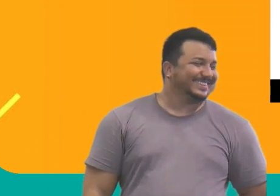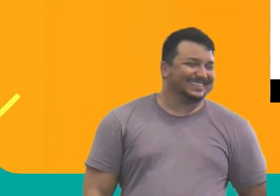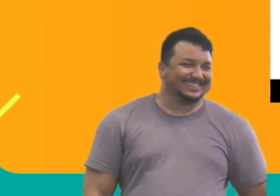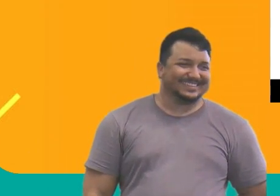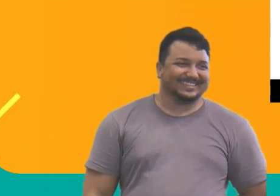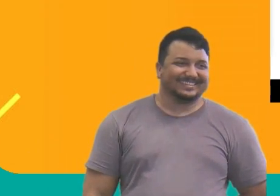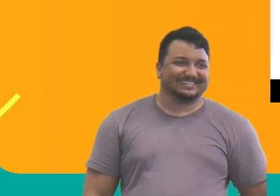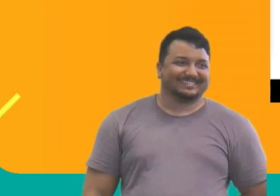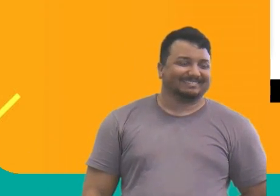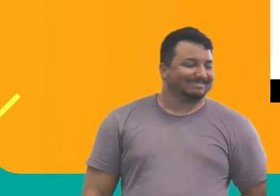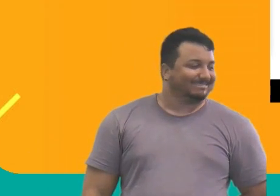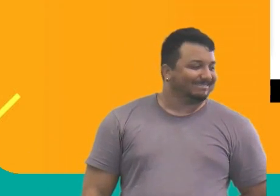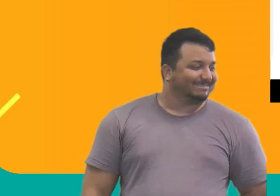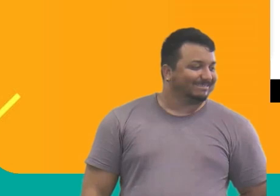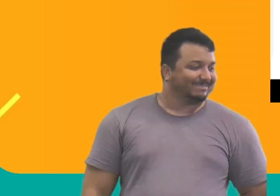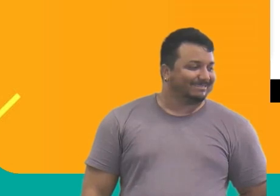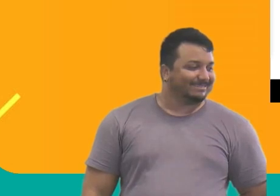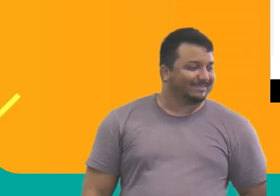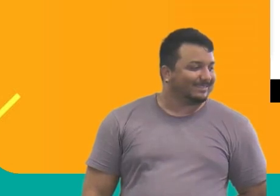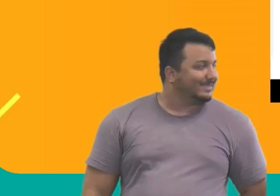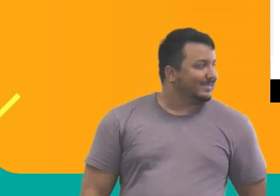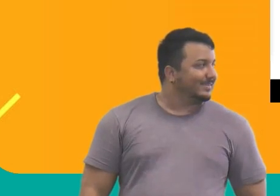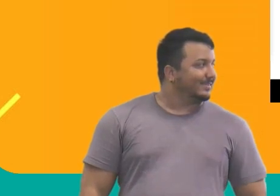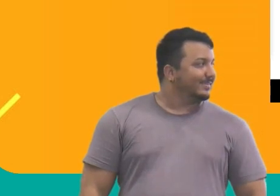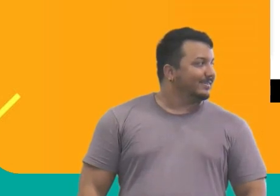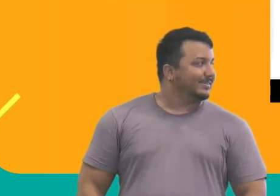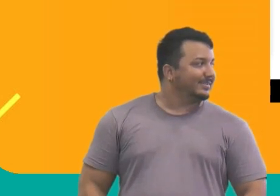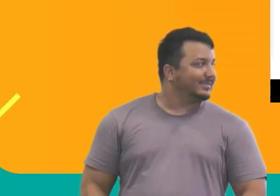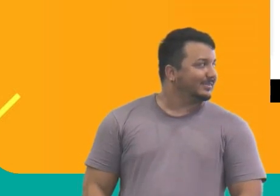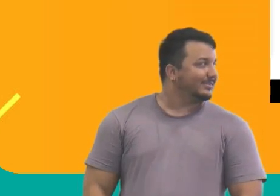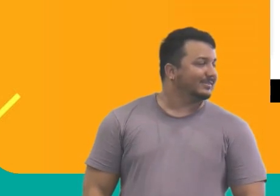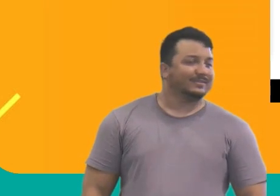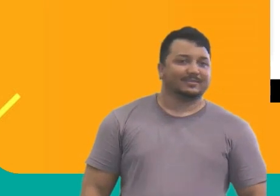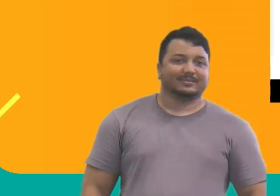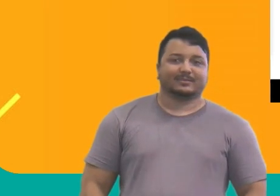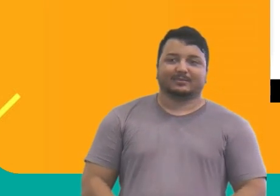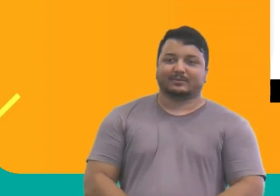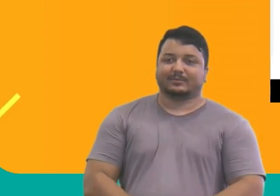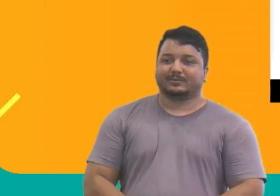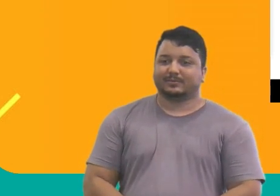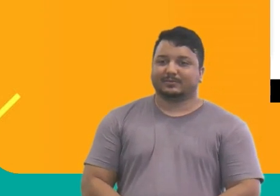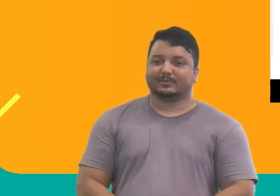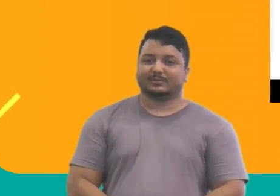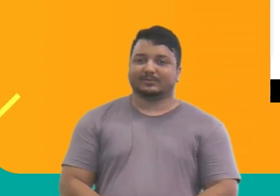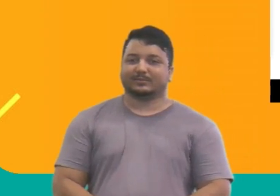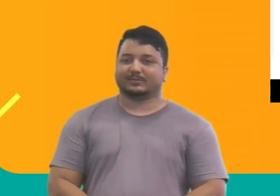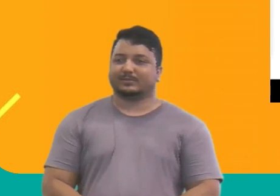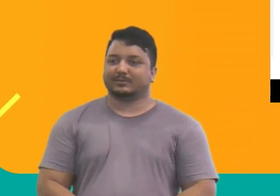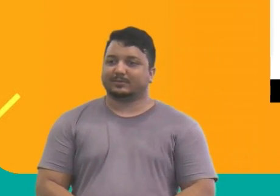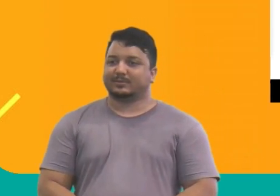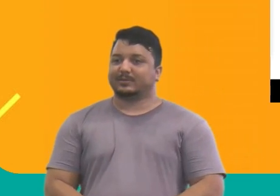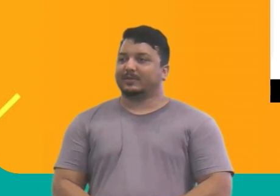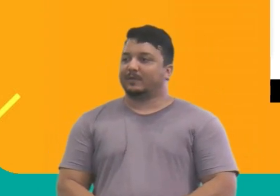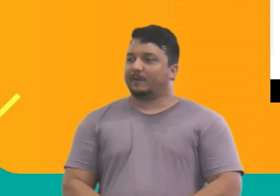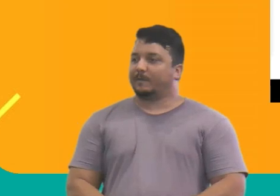Achei bonita essa palavra. É de comer ou de beber? Né? Aquele projeto é animal, vegetal ou mineral,